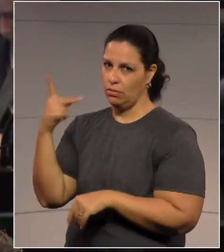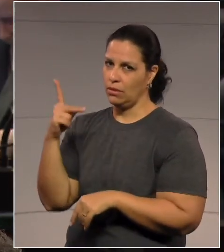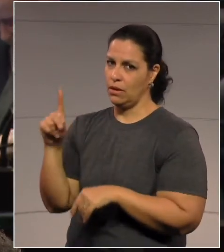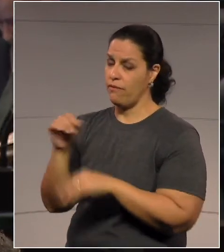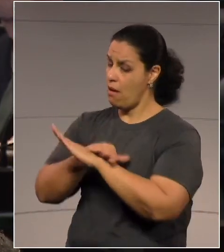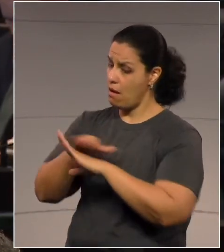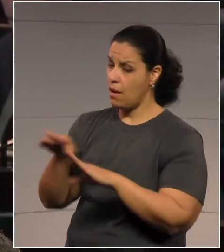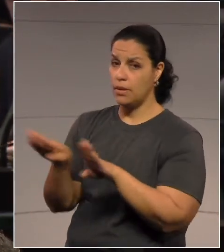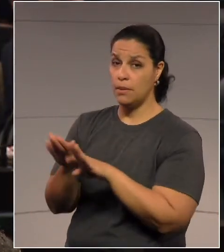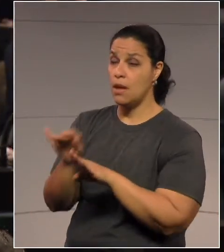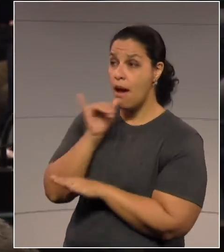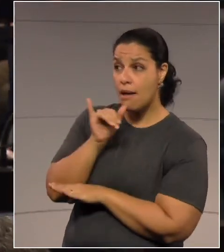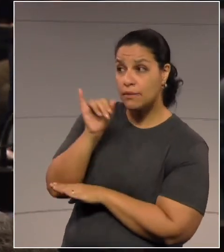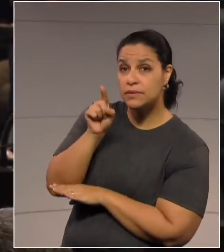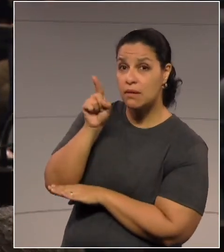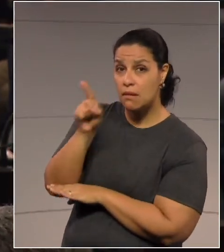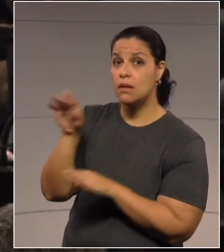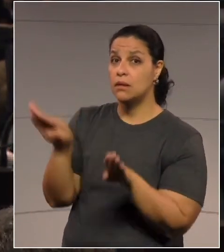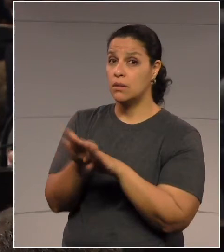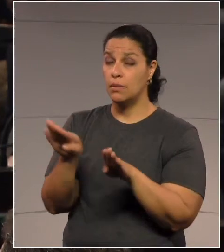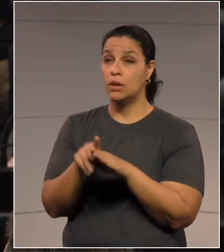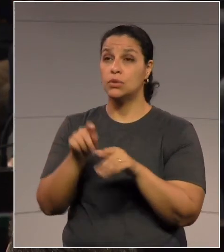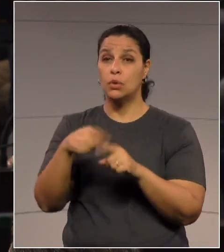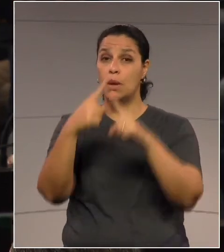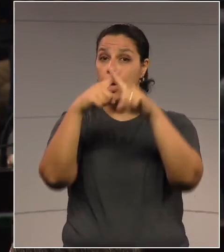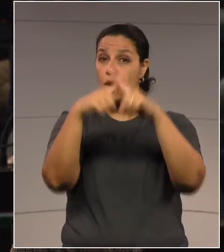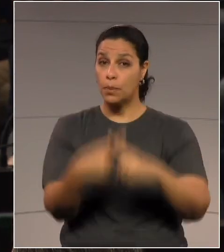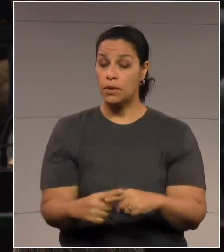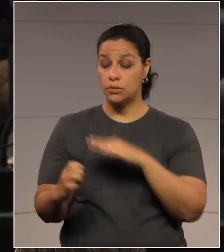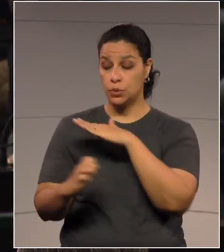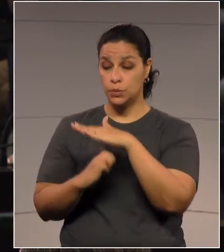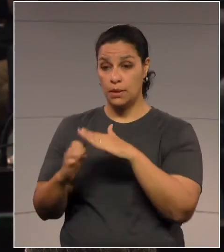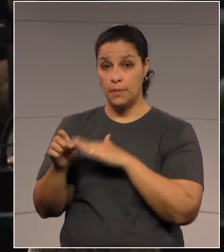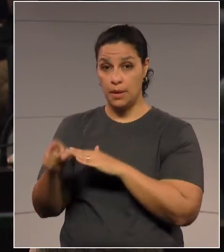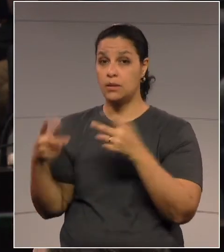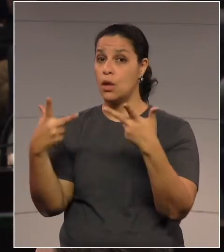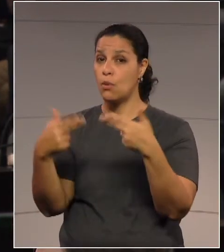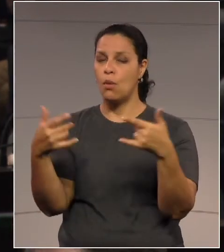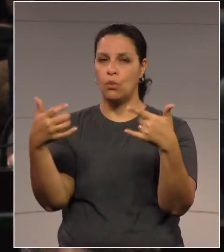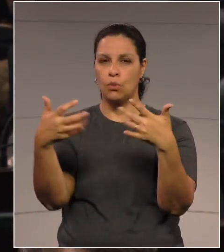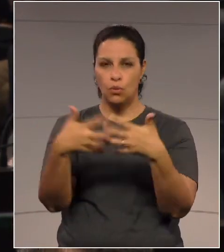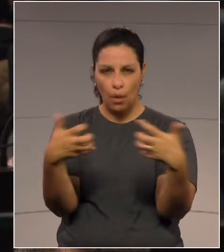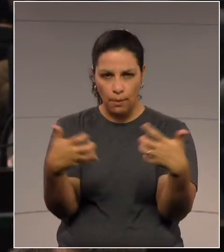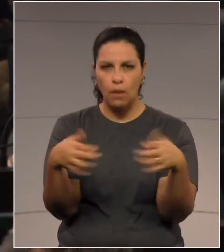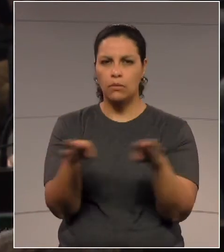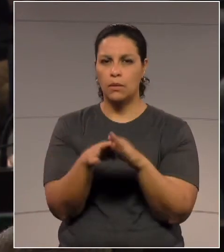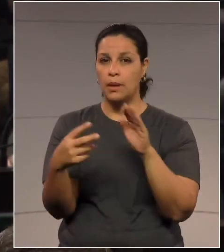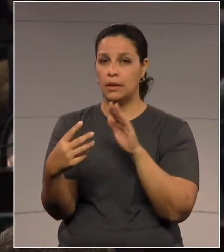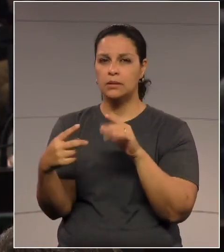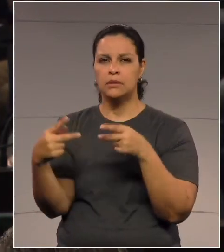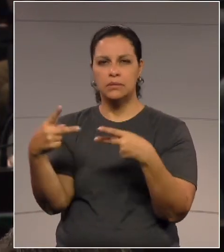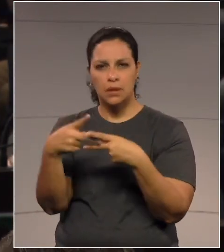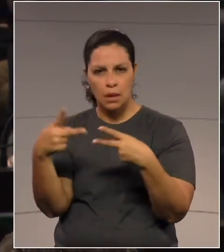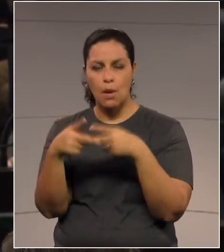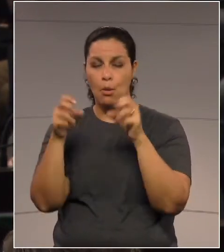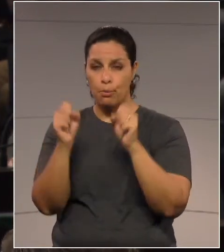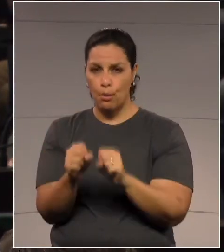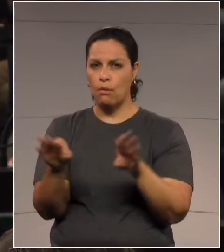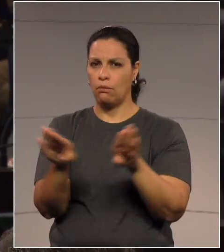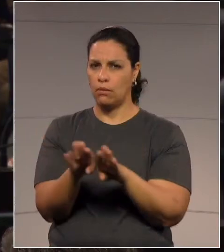Mas informá-lo que sobre a competitividade de uma empresa como a Copel ou a Sanepar, que podem abrir mão